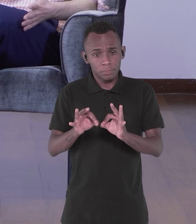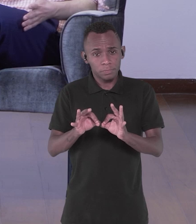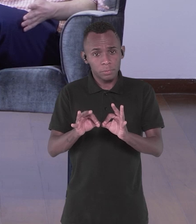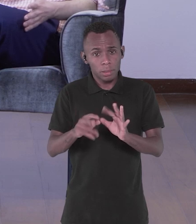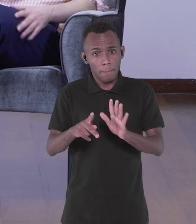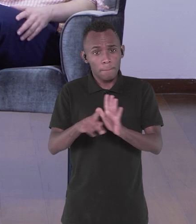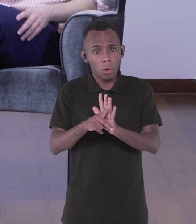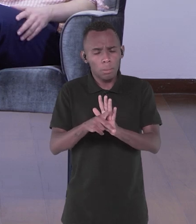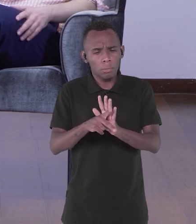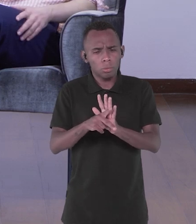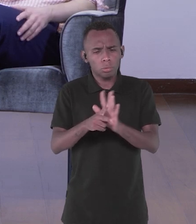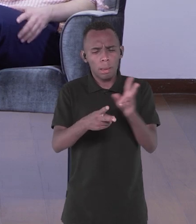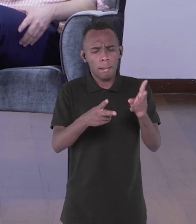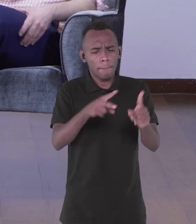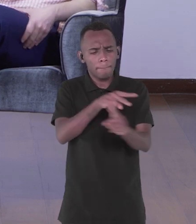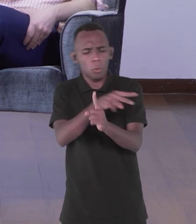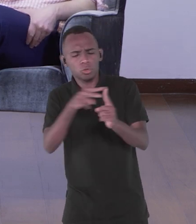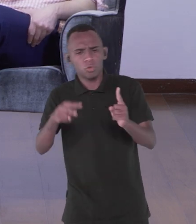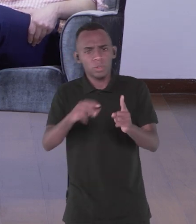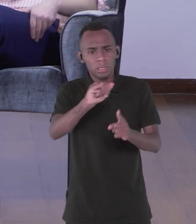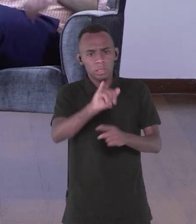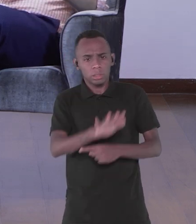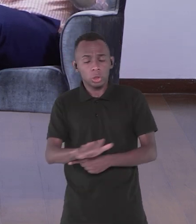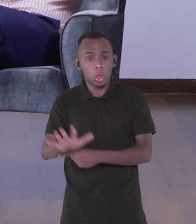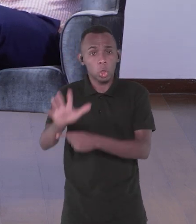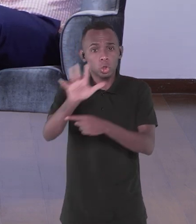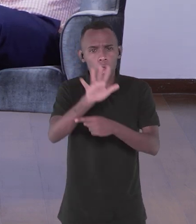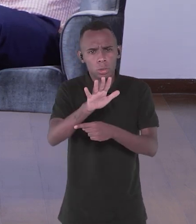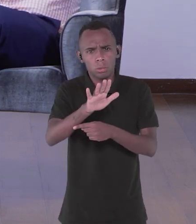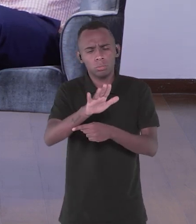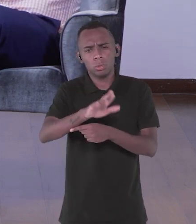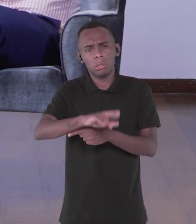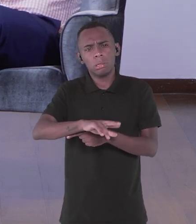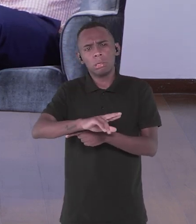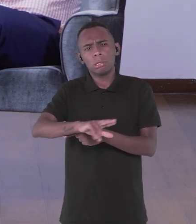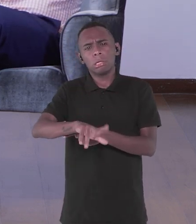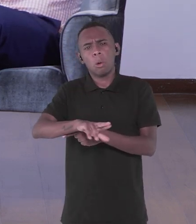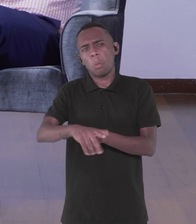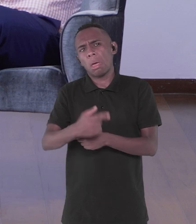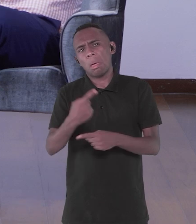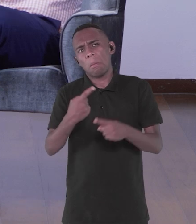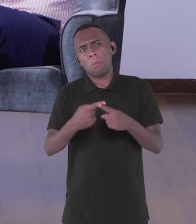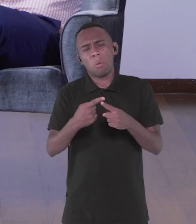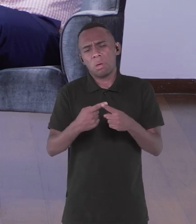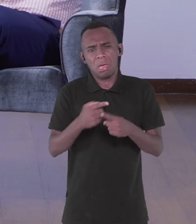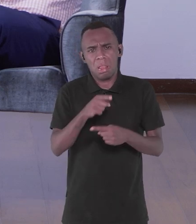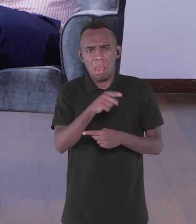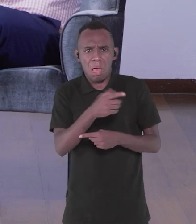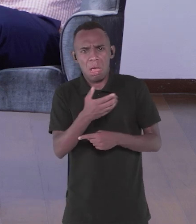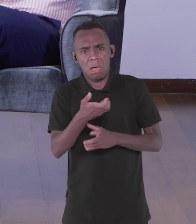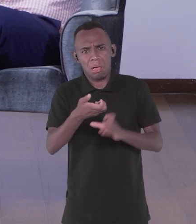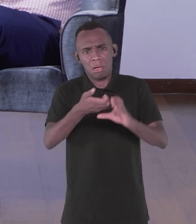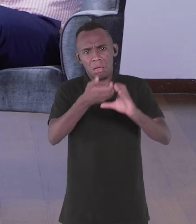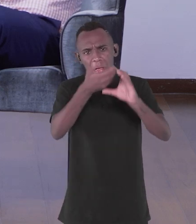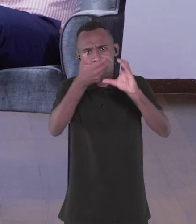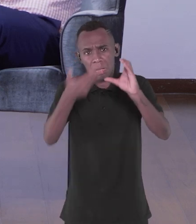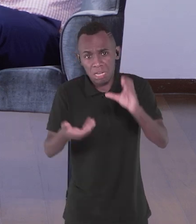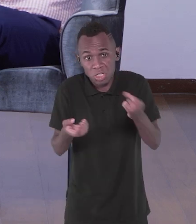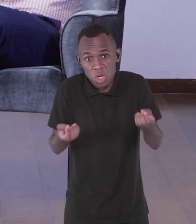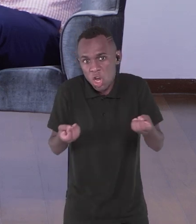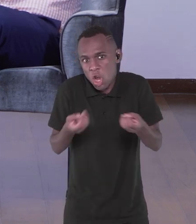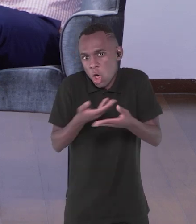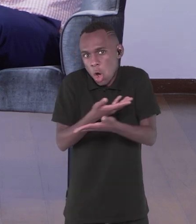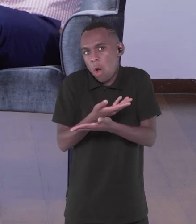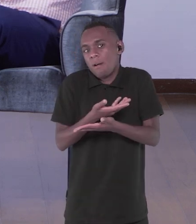do palco internacional, né? Não porque lá é feito de uma forma